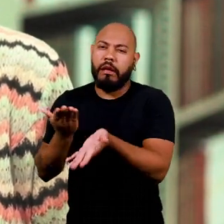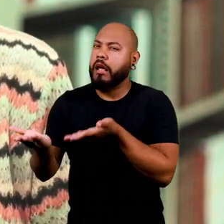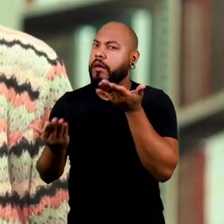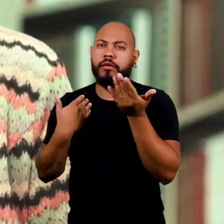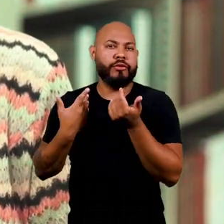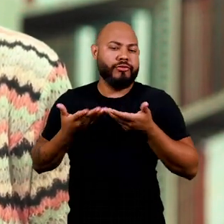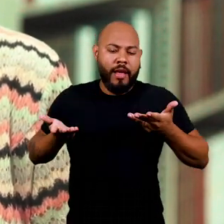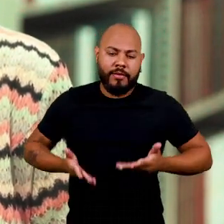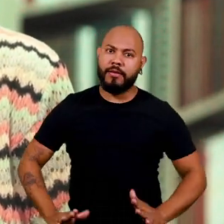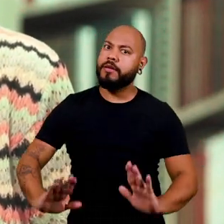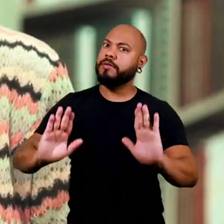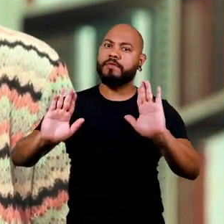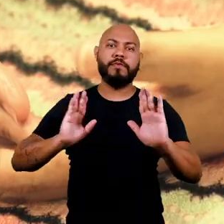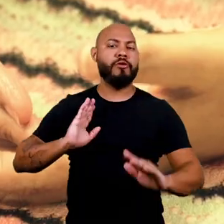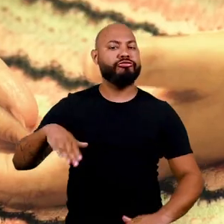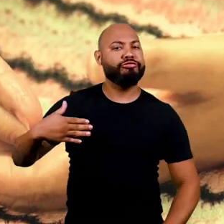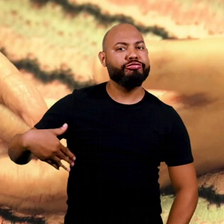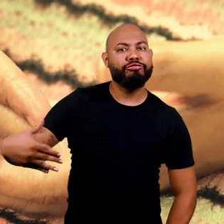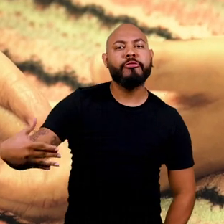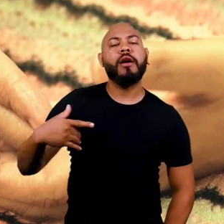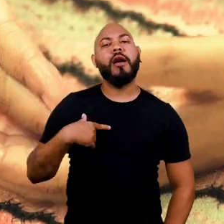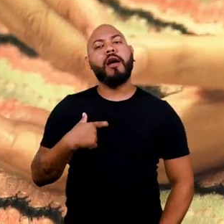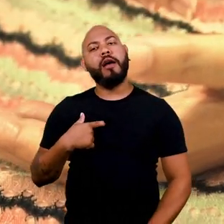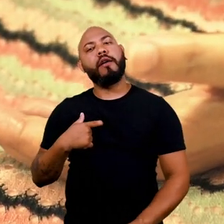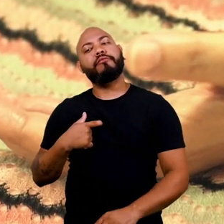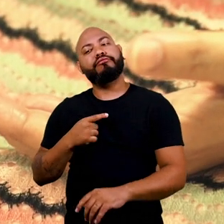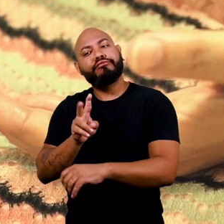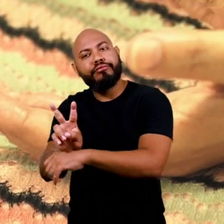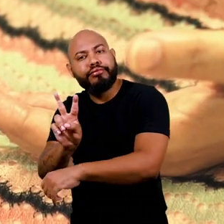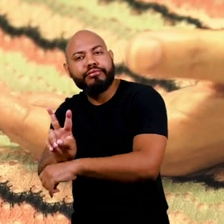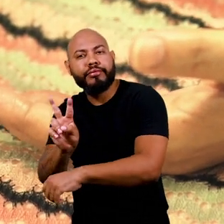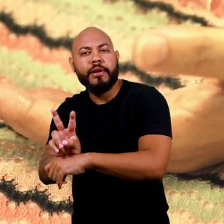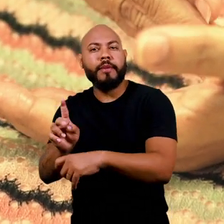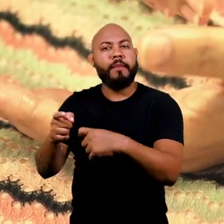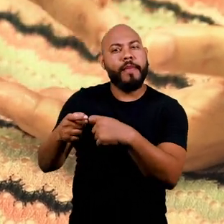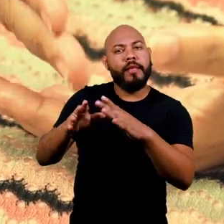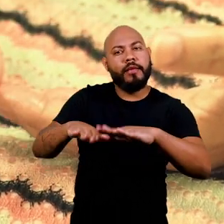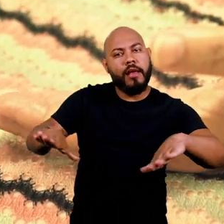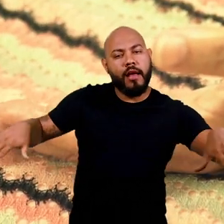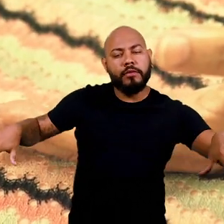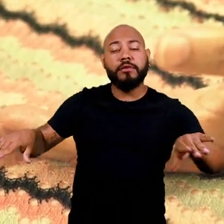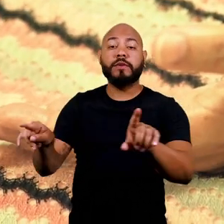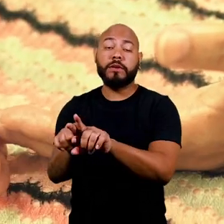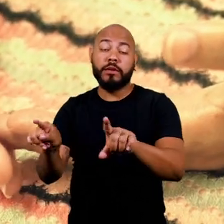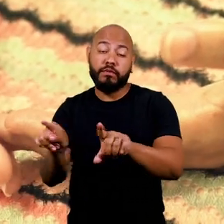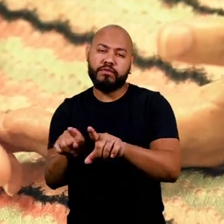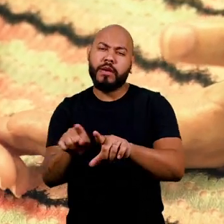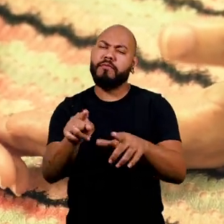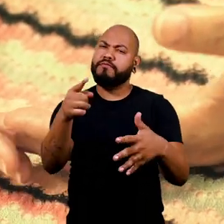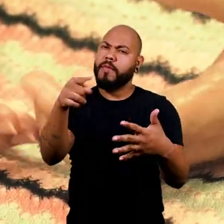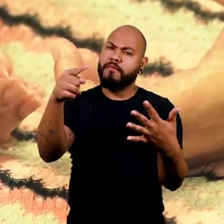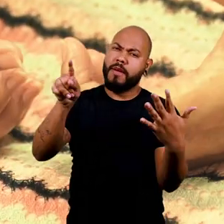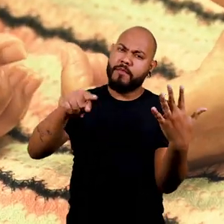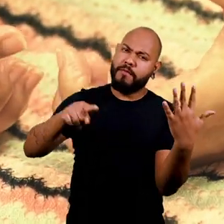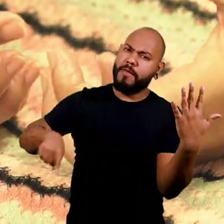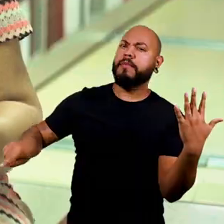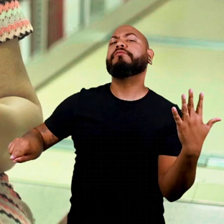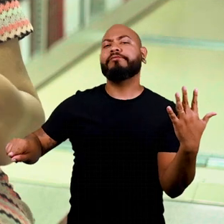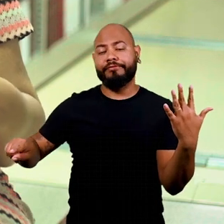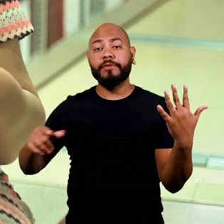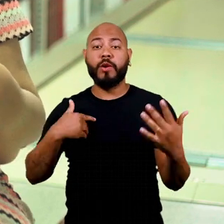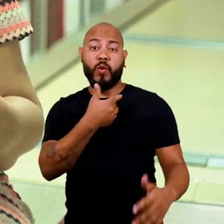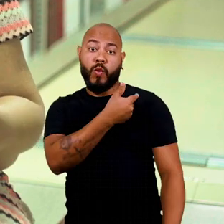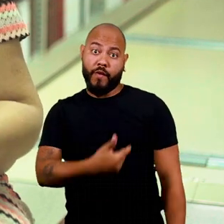mantido desde o nascimento da criança, com acompanhamento pediátrico, e também com as várias especialidades. Então,